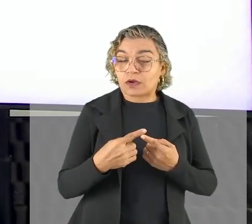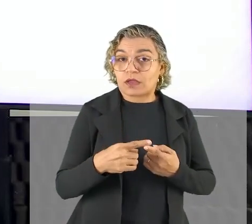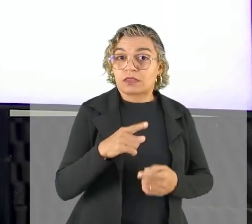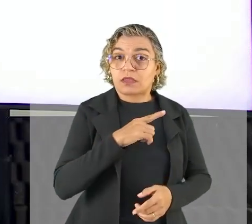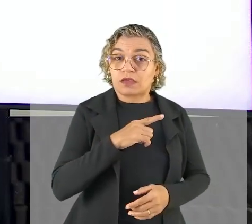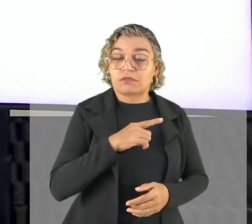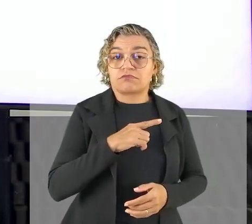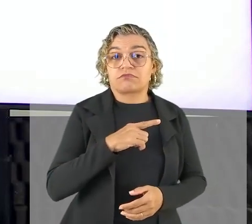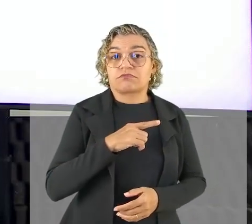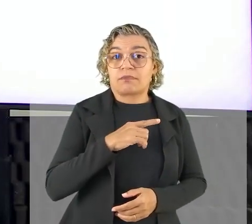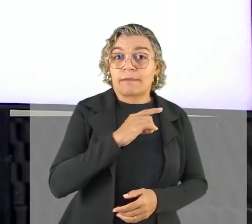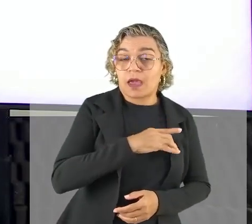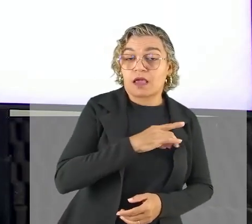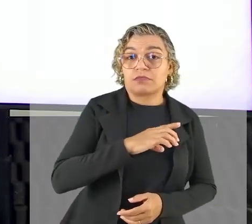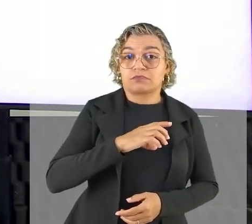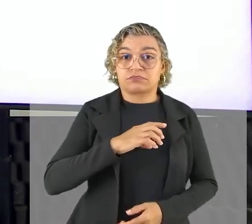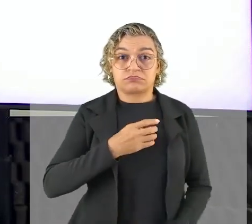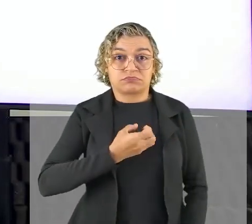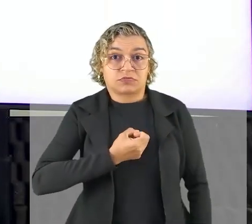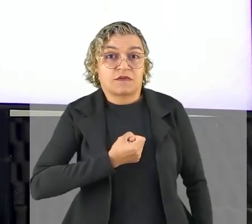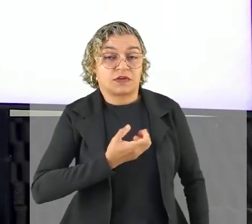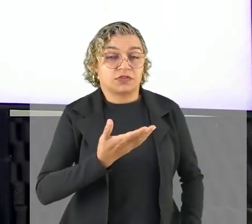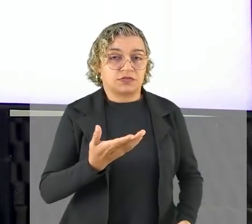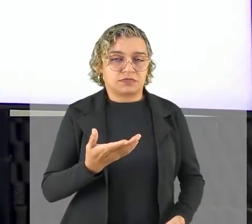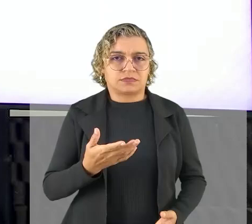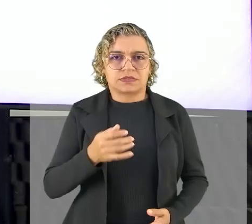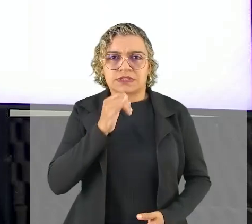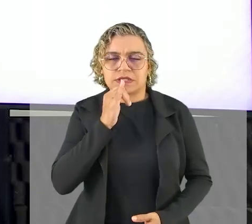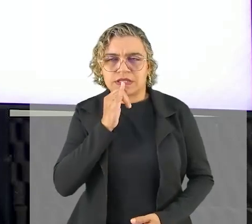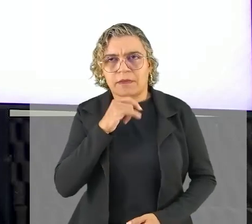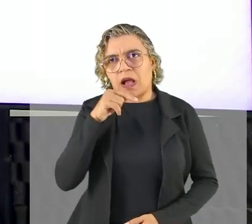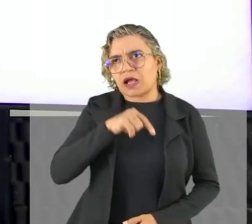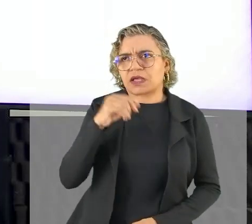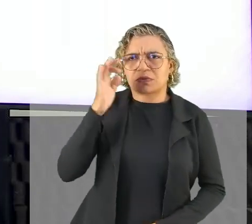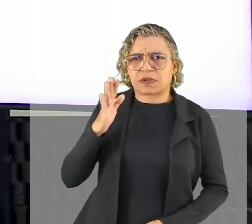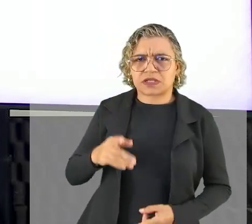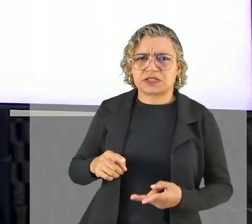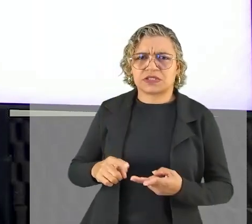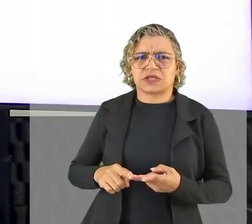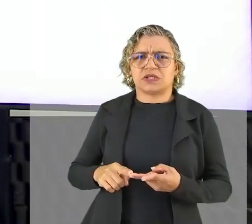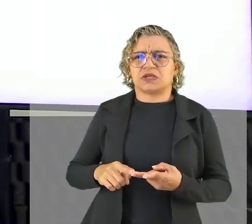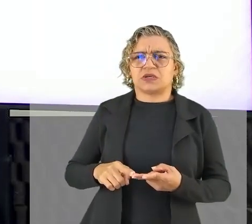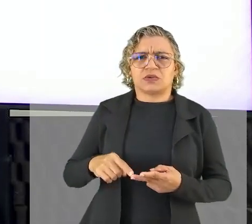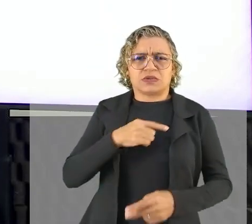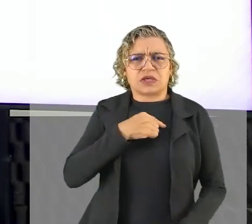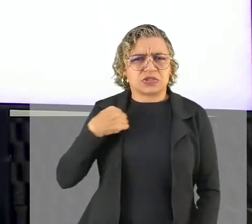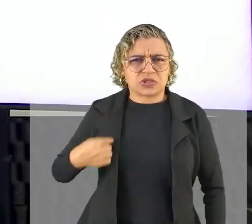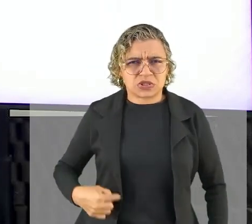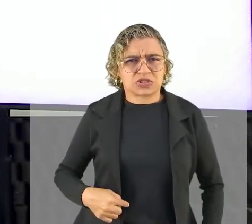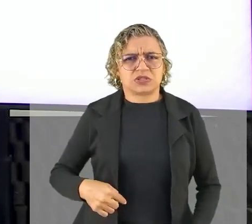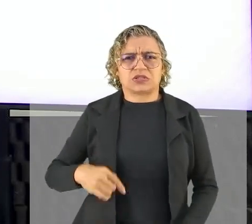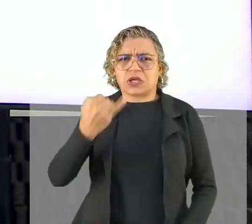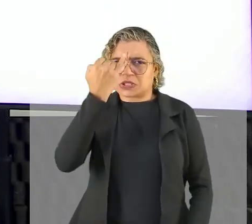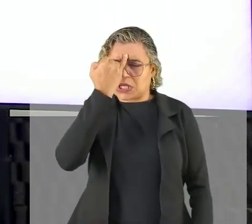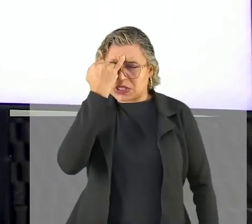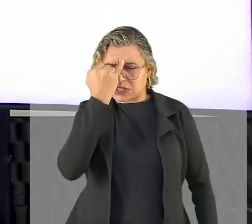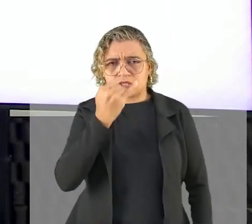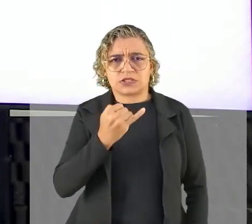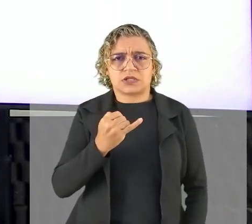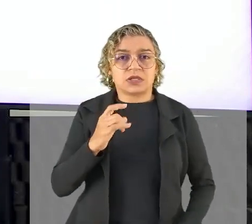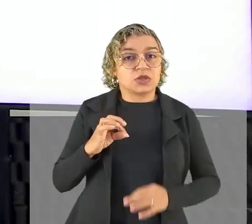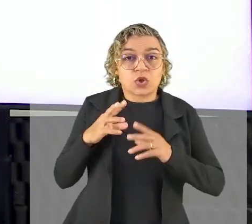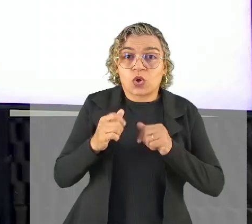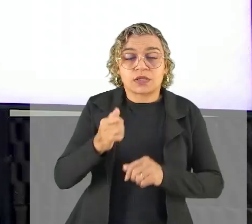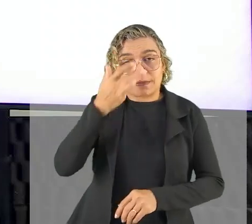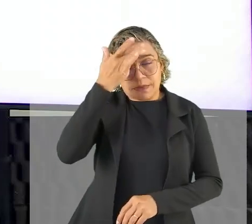mundo tem a mesma estrutura mental, seja aqui no Brasil, seja lá na China, seja na Índia, todo mundo tem essa mesma racionalidade,